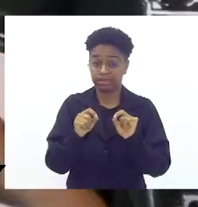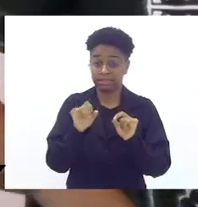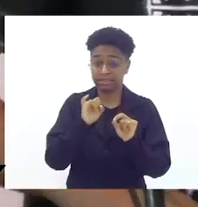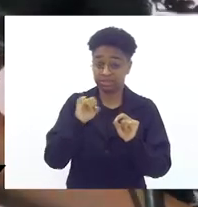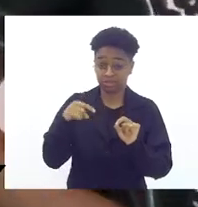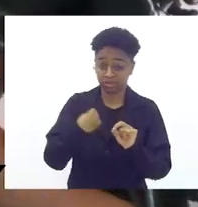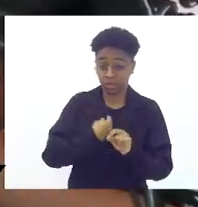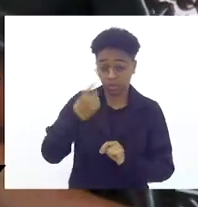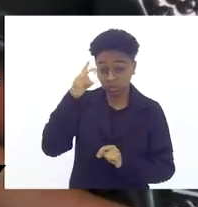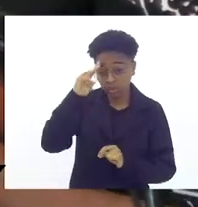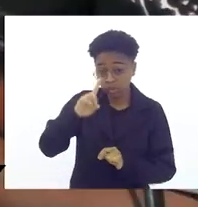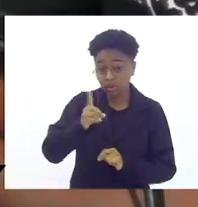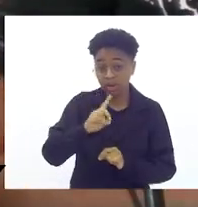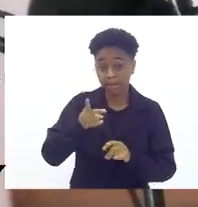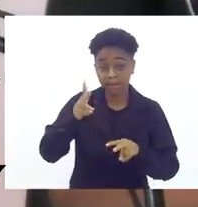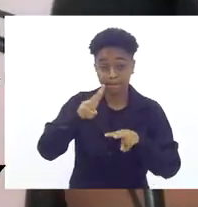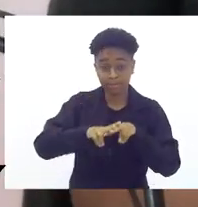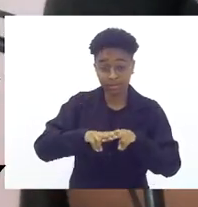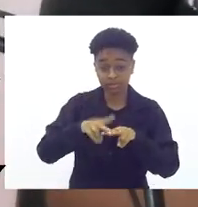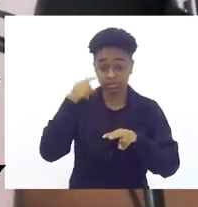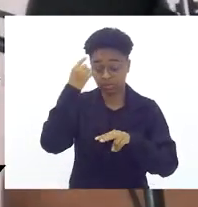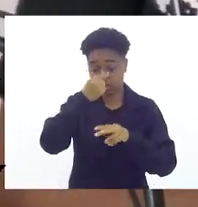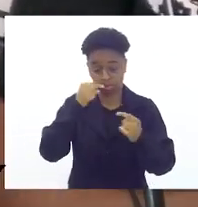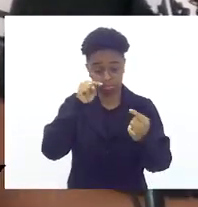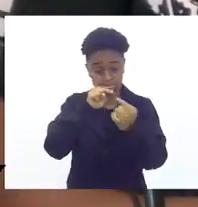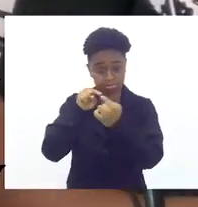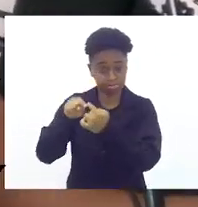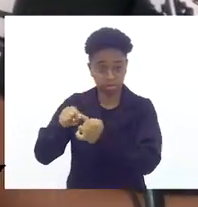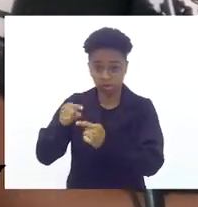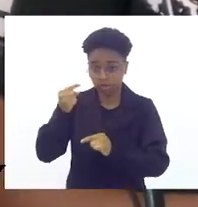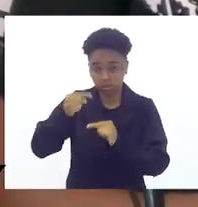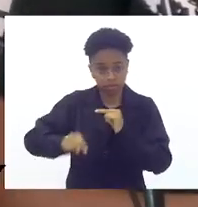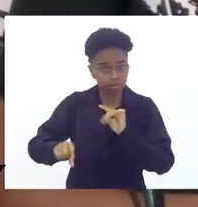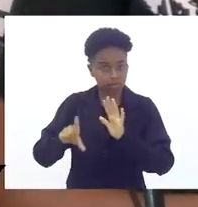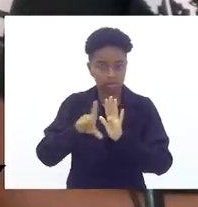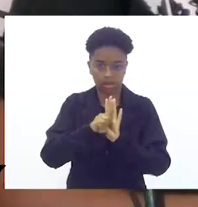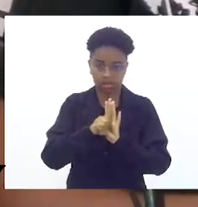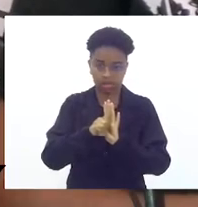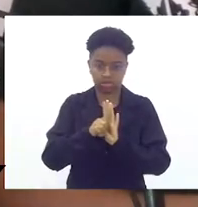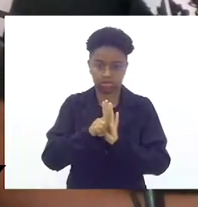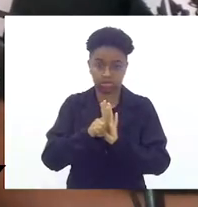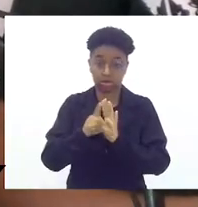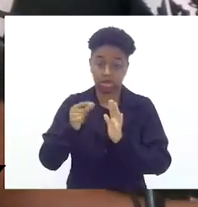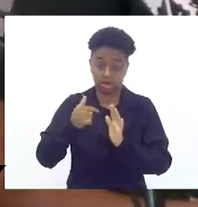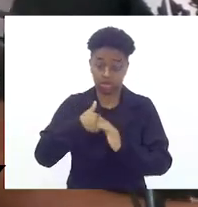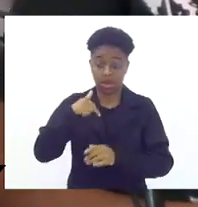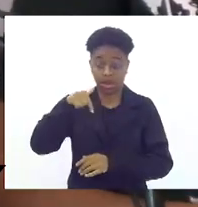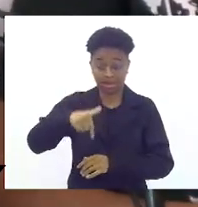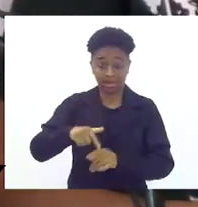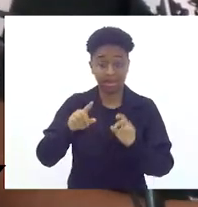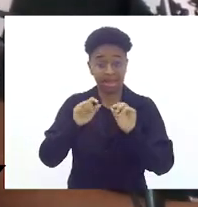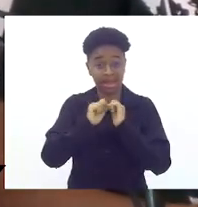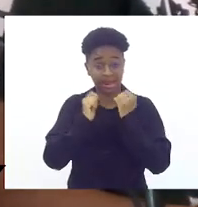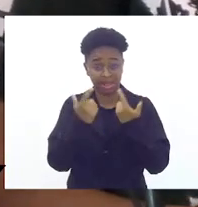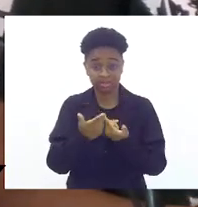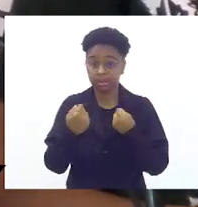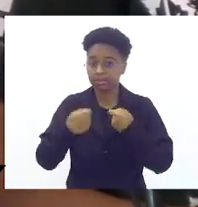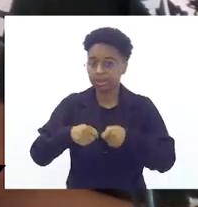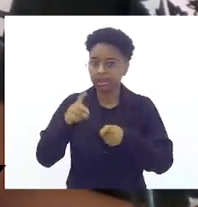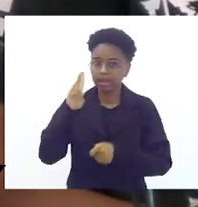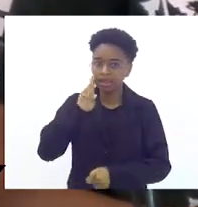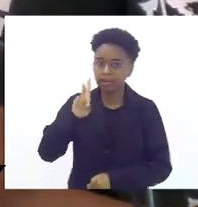baseado em reconhecimento fotográfico é ilegal tô numa casa de leis e lembrar que prisão